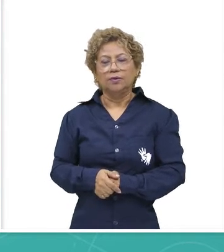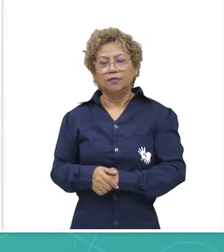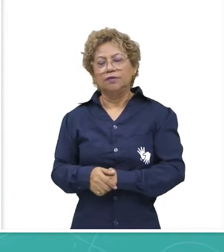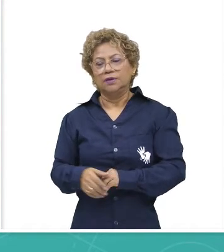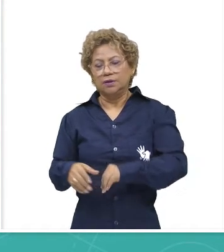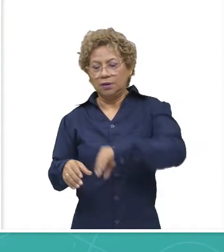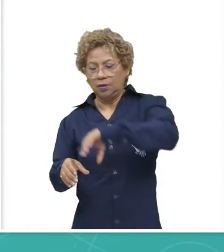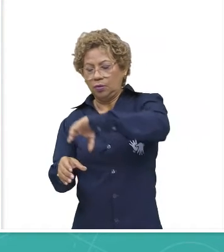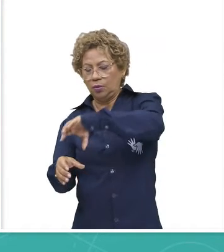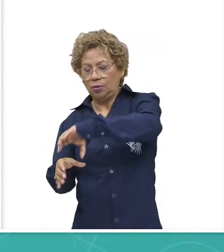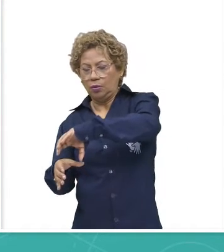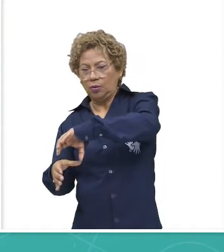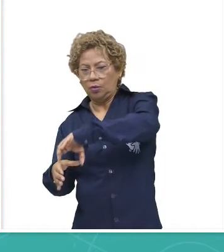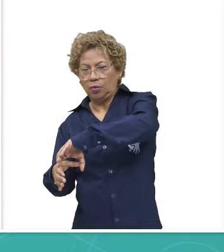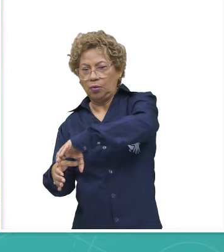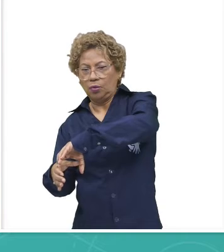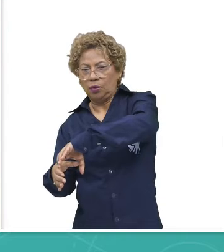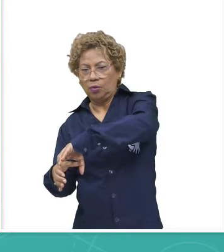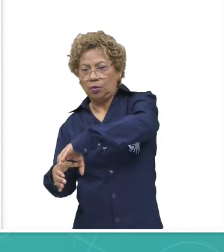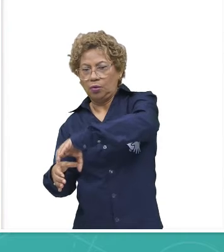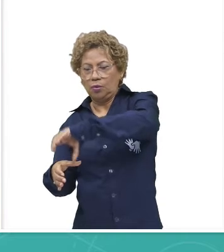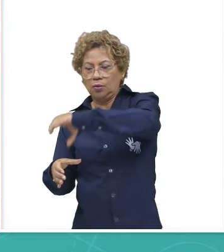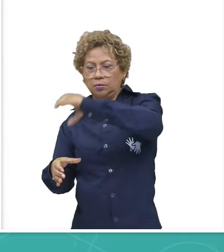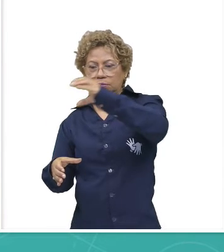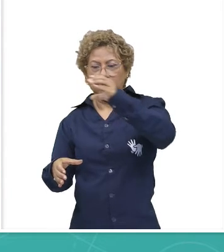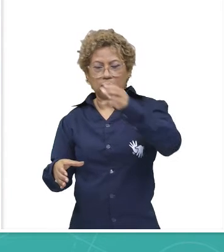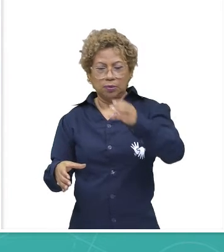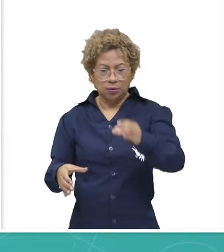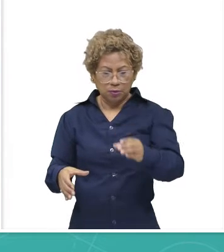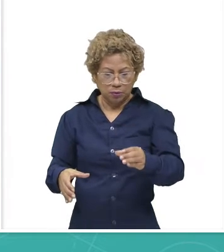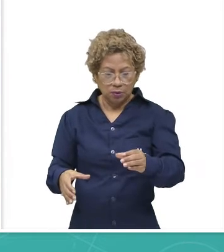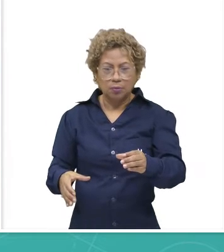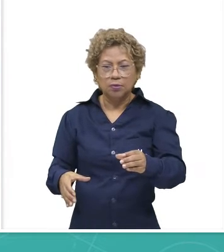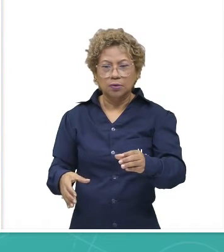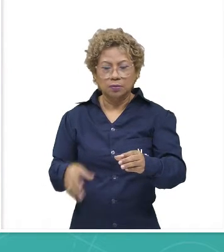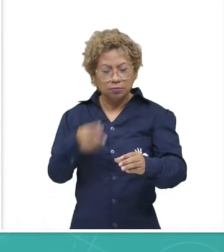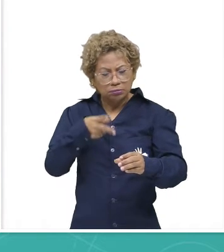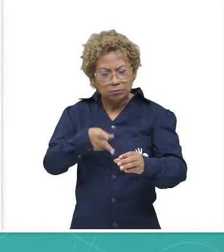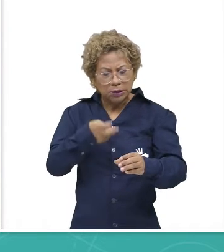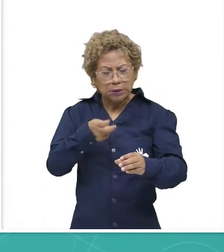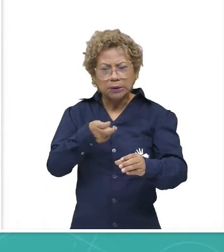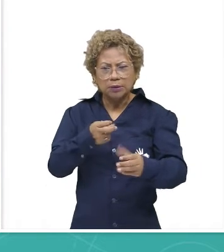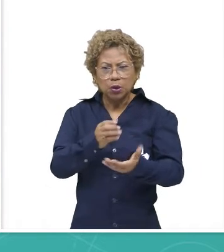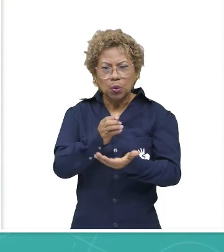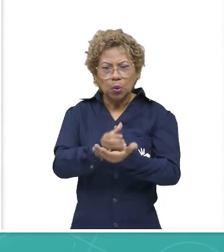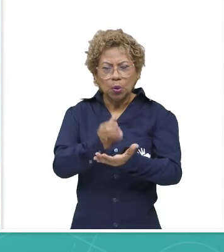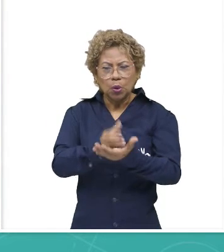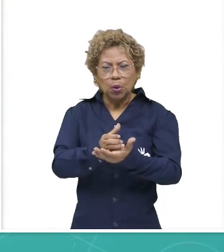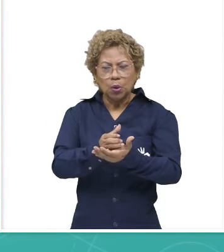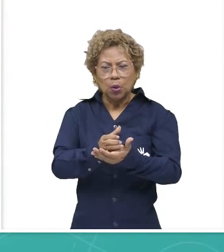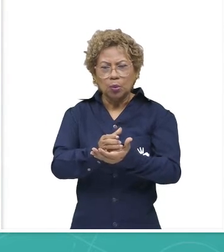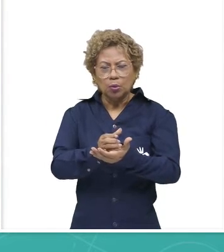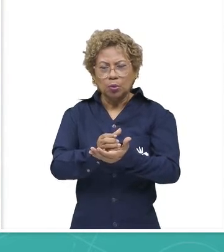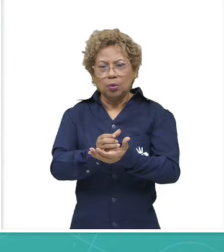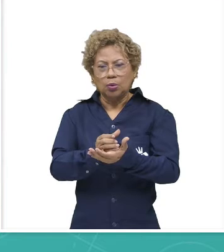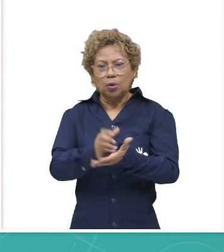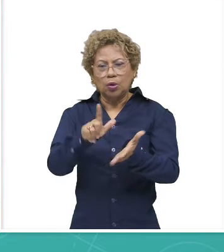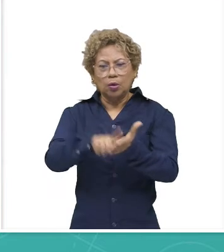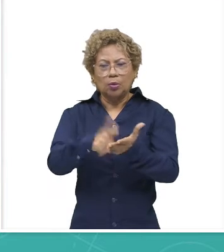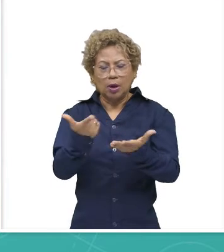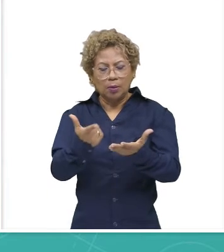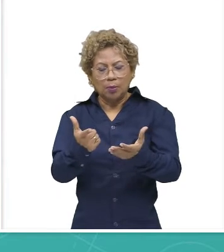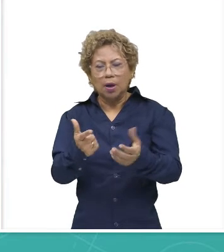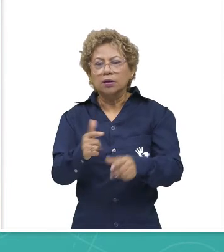você vai esperar alguns segundos e quando você retirar o copo da bacia, você vai ver que o fundo não molhou. Por que será